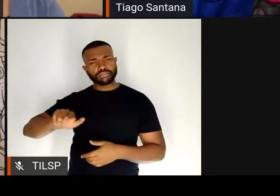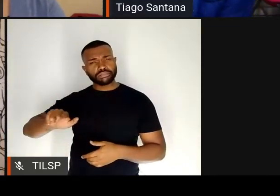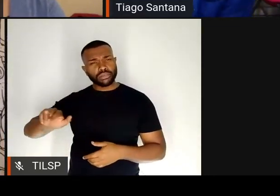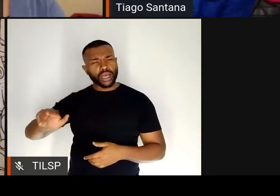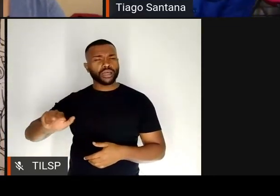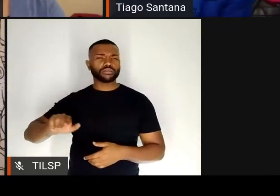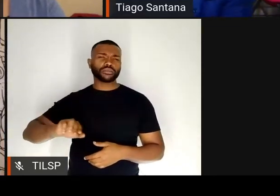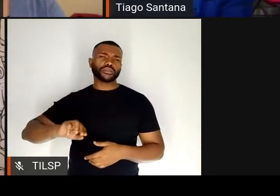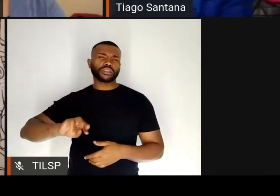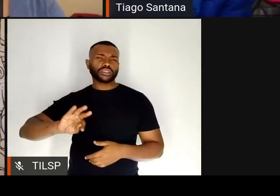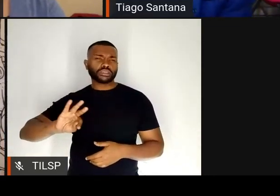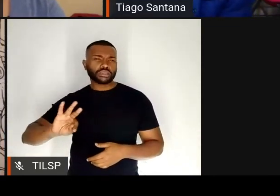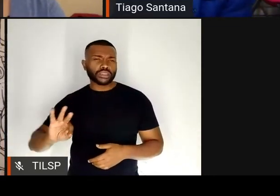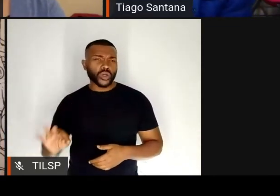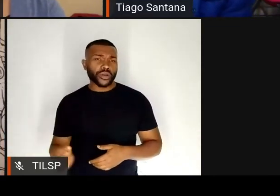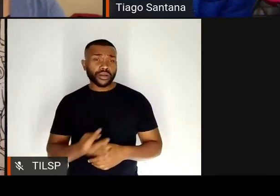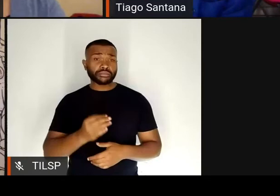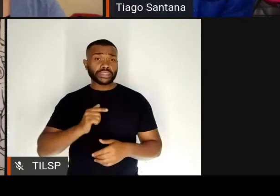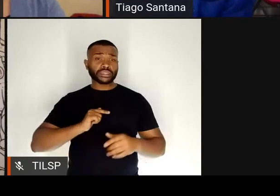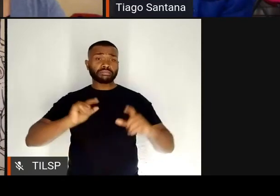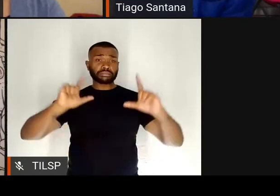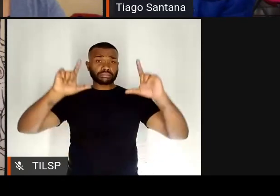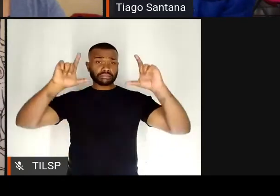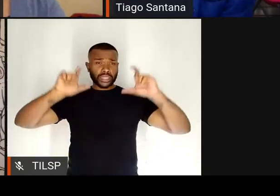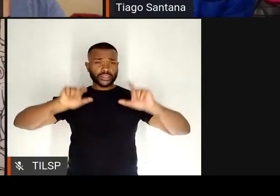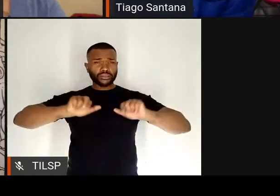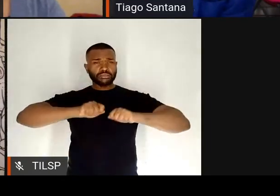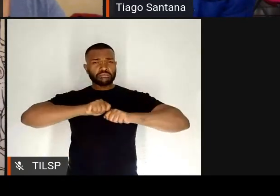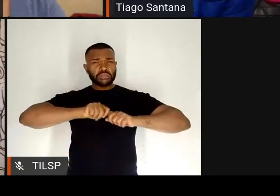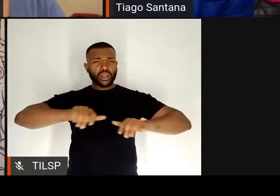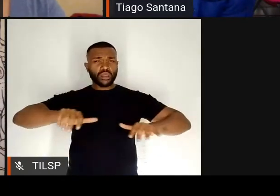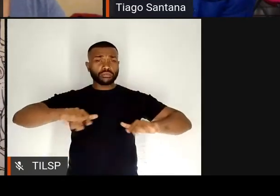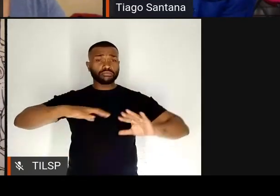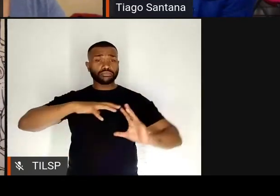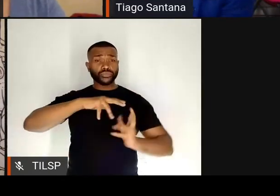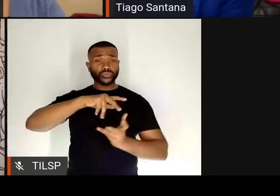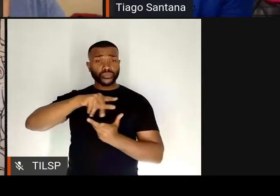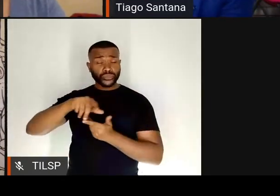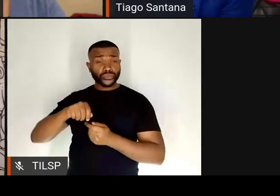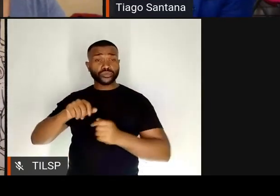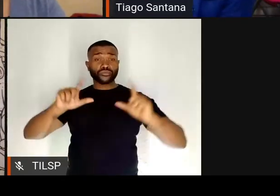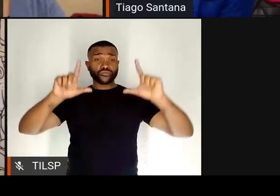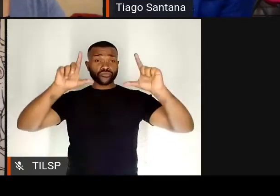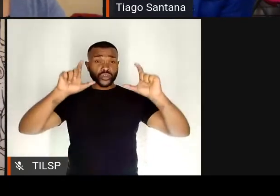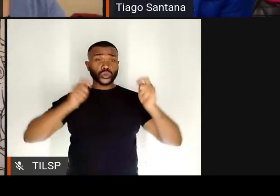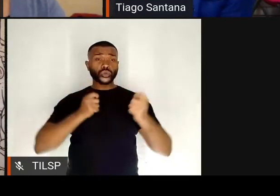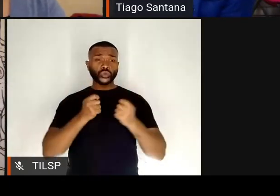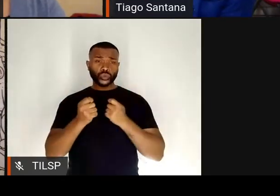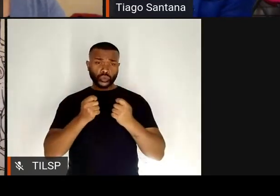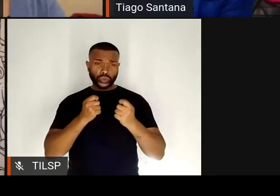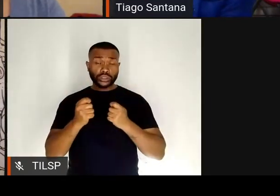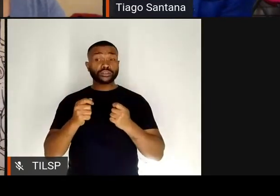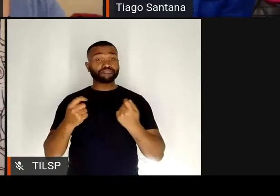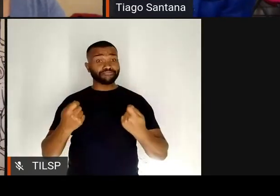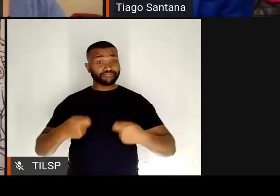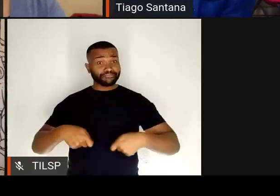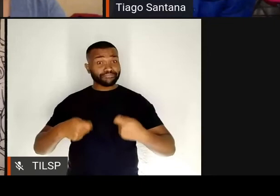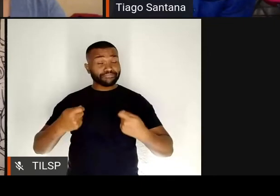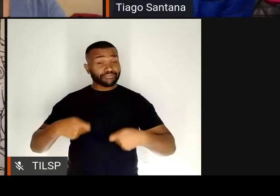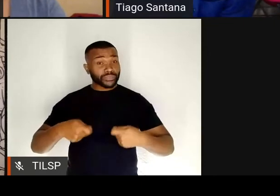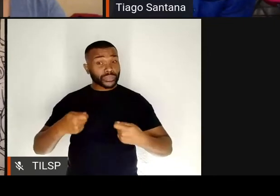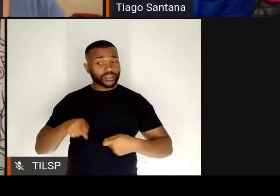de imagens produzidas aí no mundo todo, o fotojornalismo ele ainda se faz muito necessário. Eu acho que ele é sempre